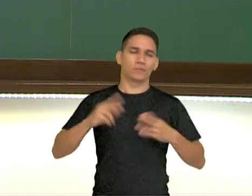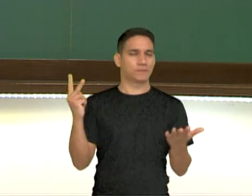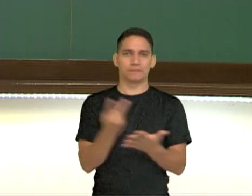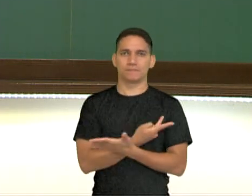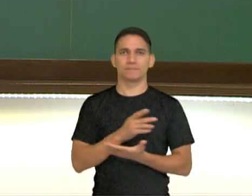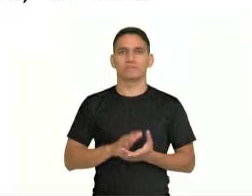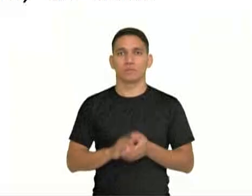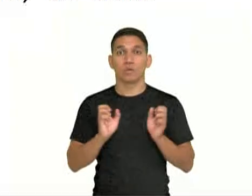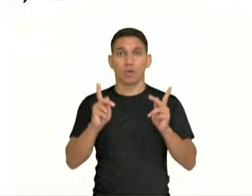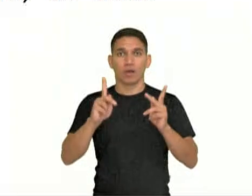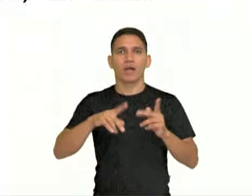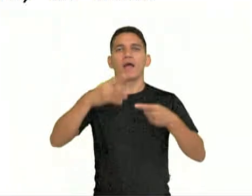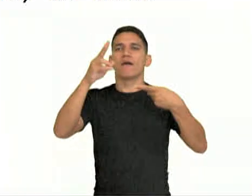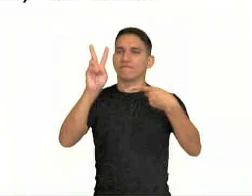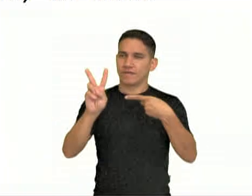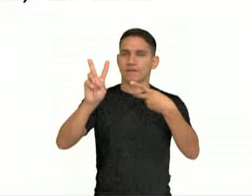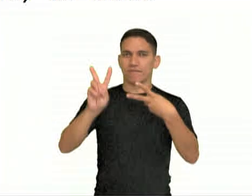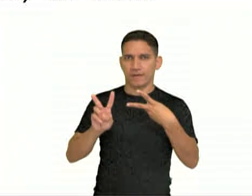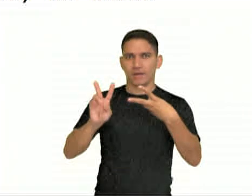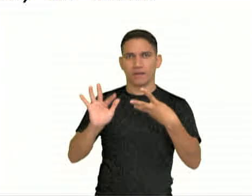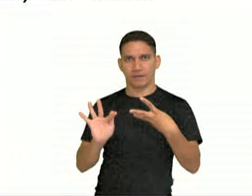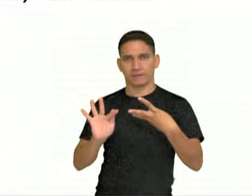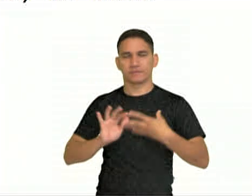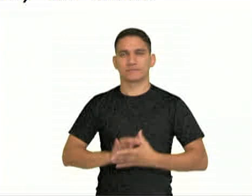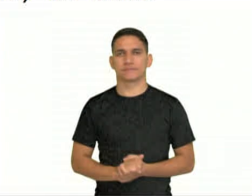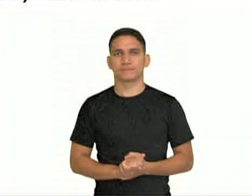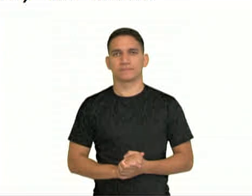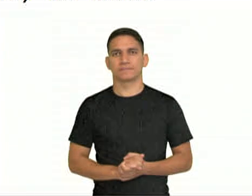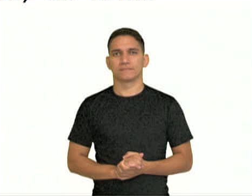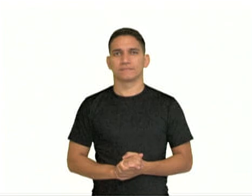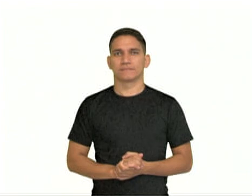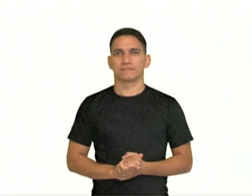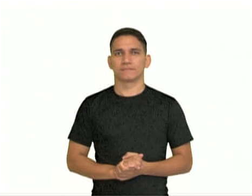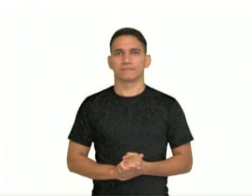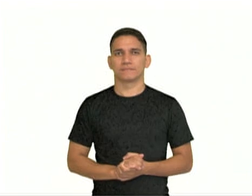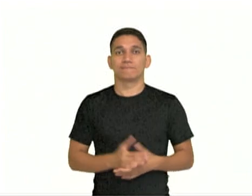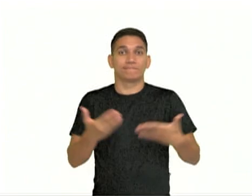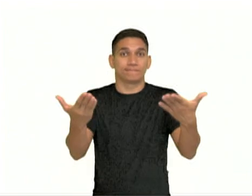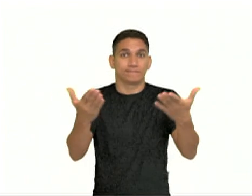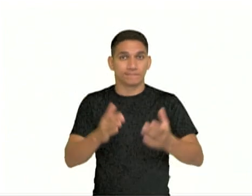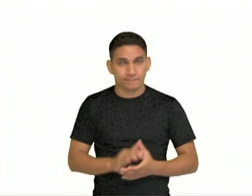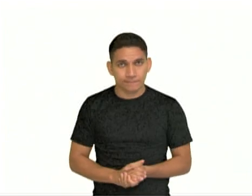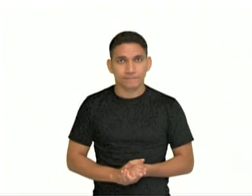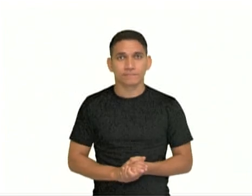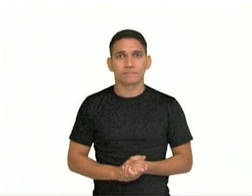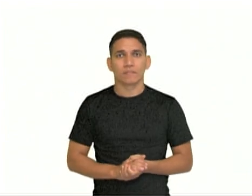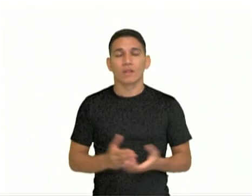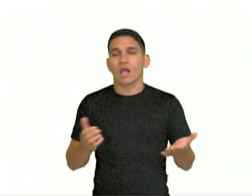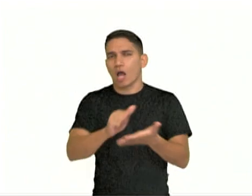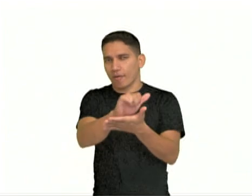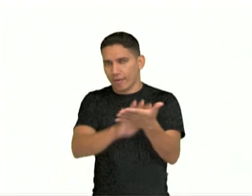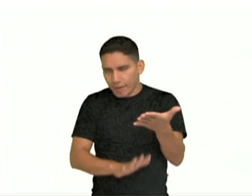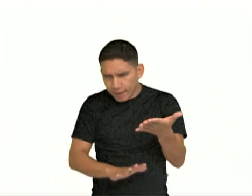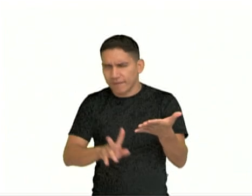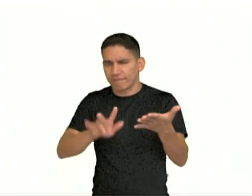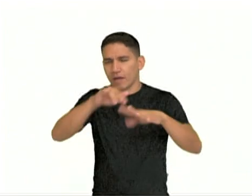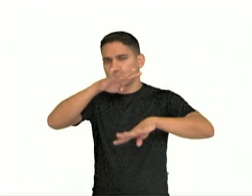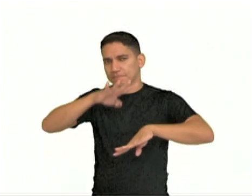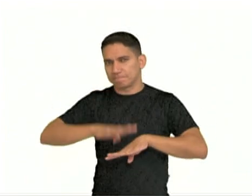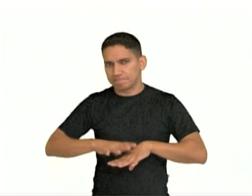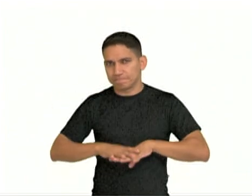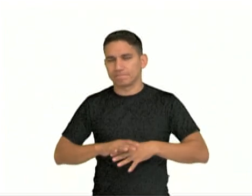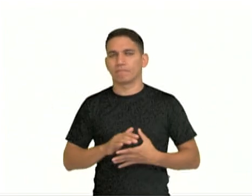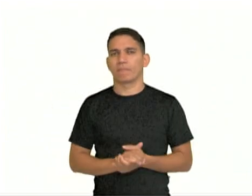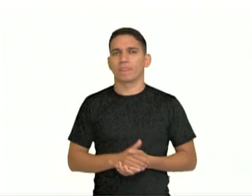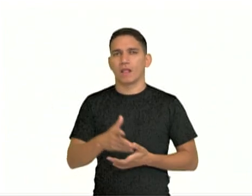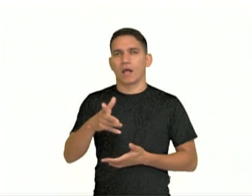fica verdadeiro, verdadeiro e falso, ok? Queridos, vamos fazer um exercício matemático aqui.